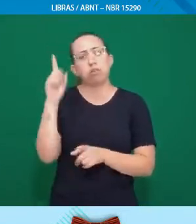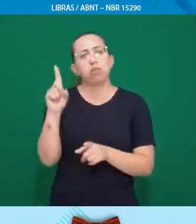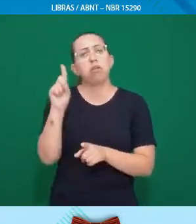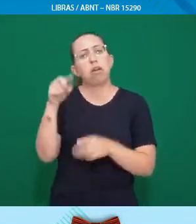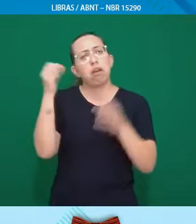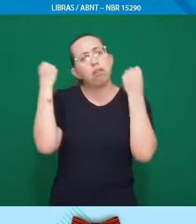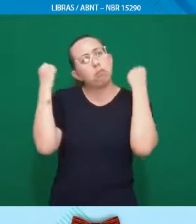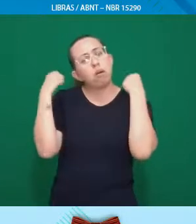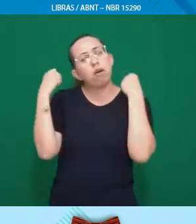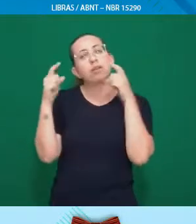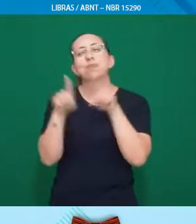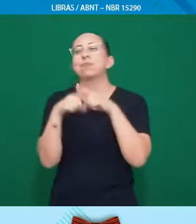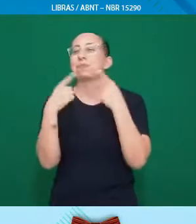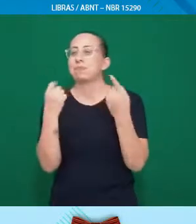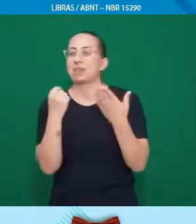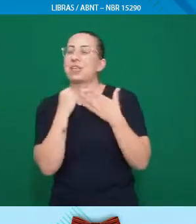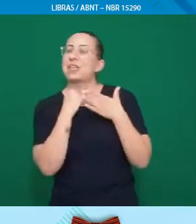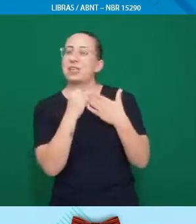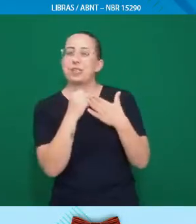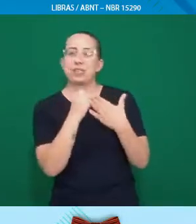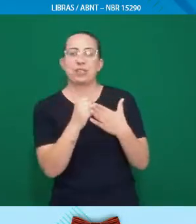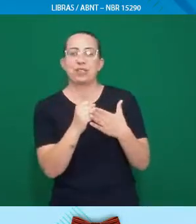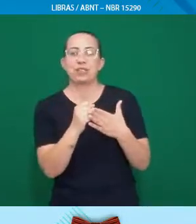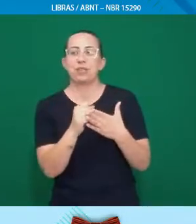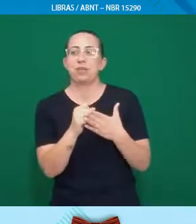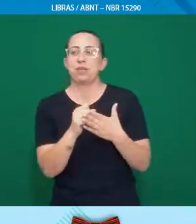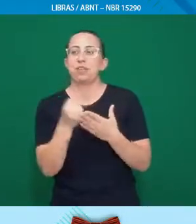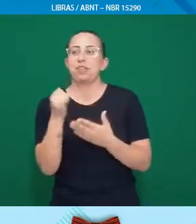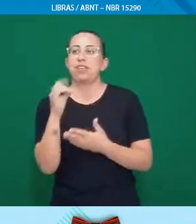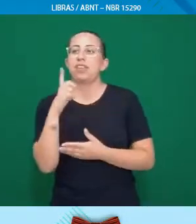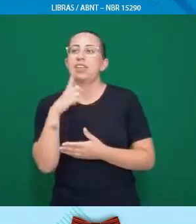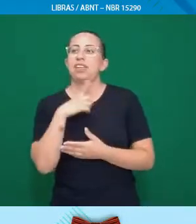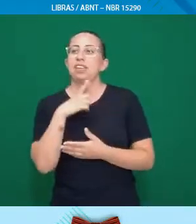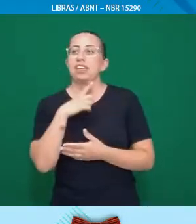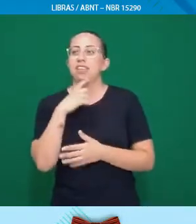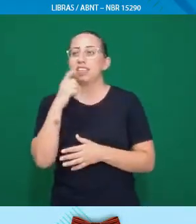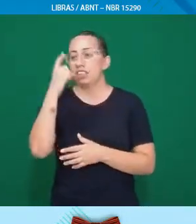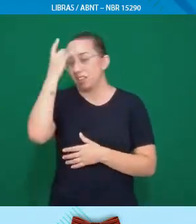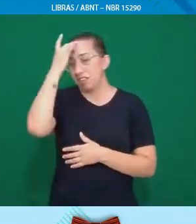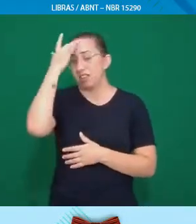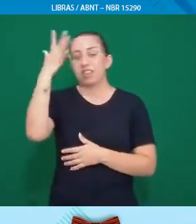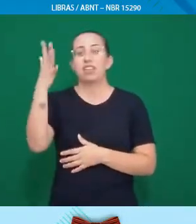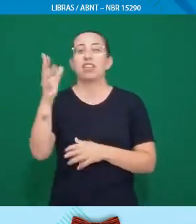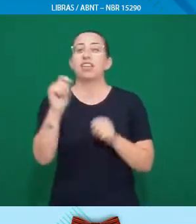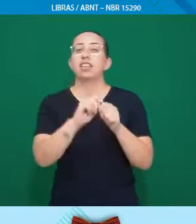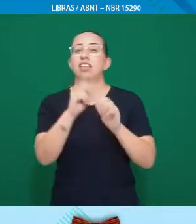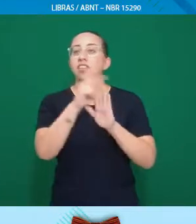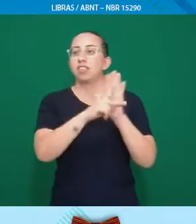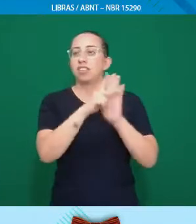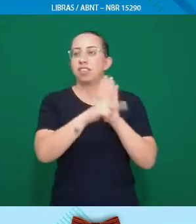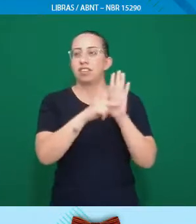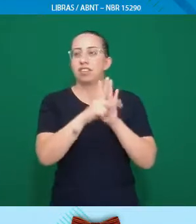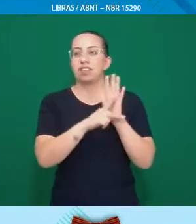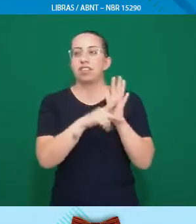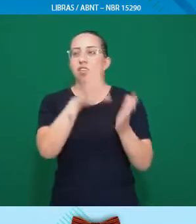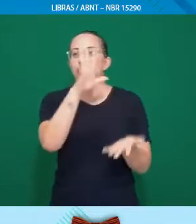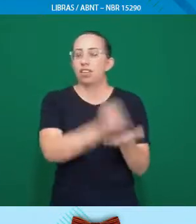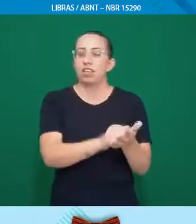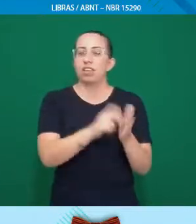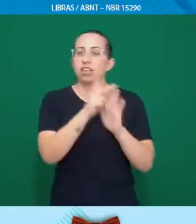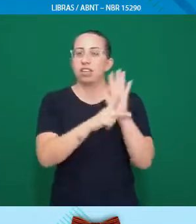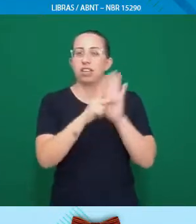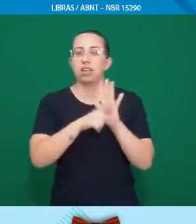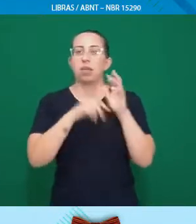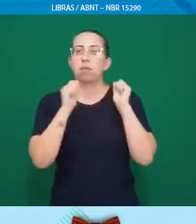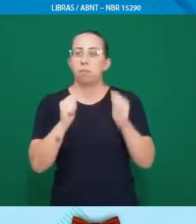ajuda colabora dentro daquilo que nós conhecemos se nós temos alguma facilidade em trabalhar com projetos em cadastrar projetos e buscar recursos